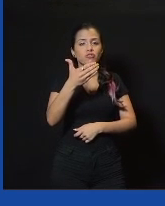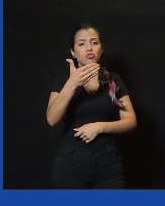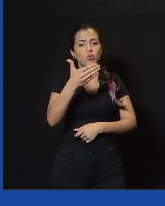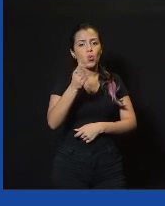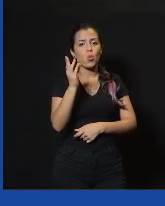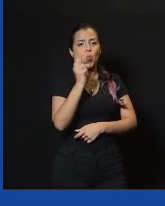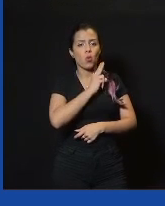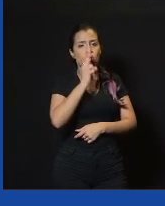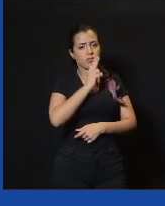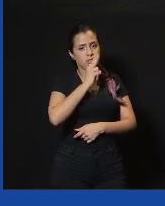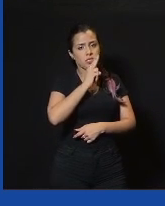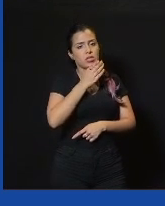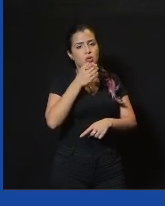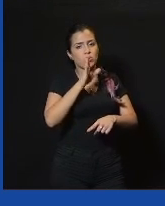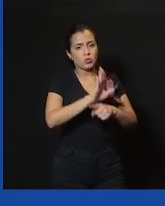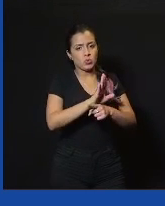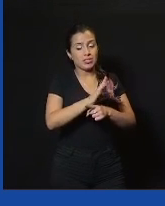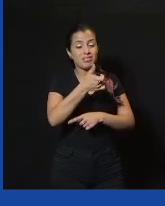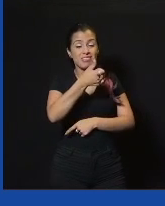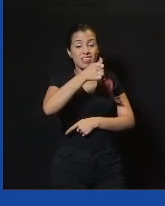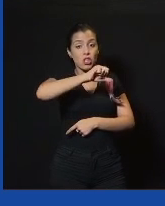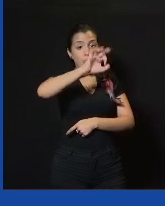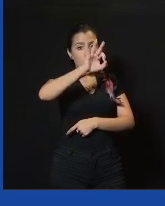e 69% conseguiram,